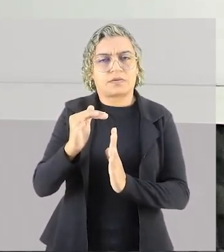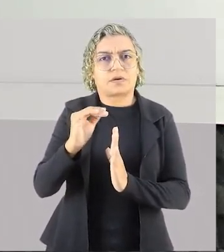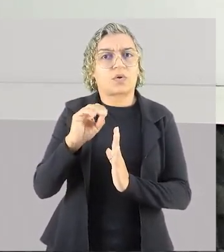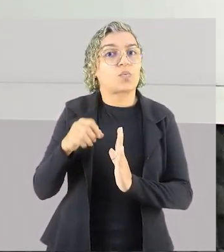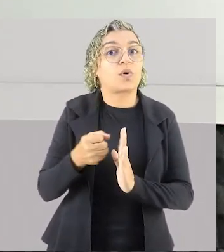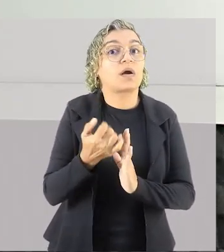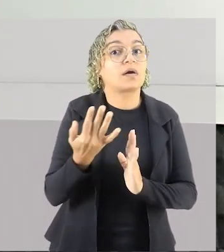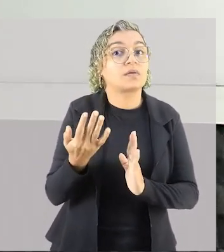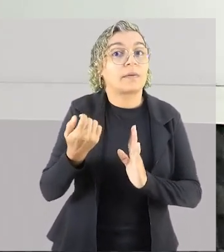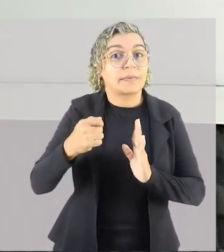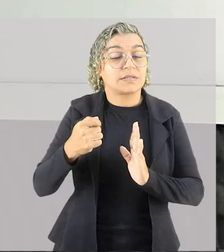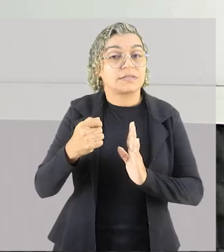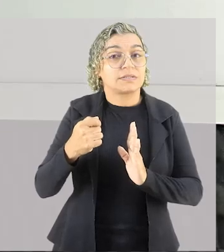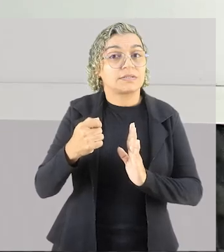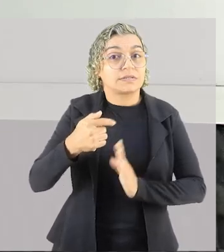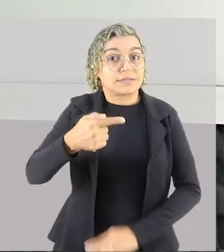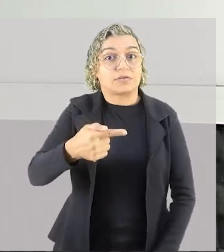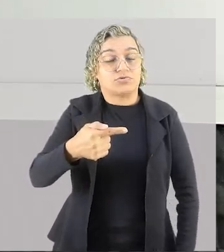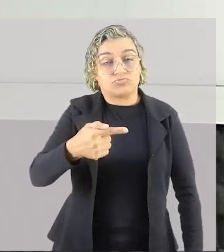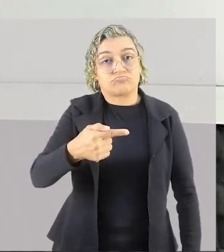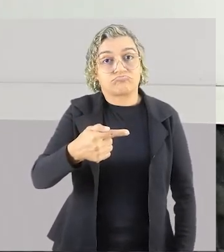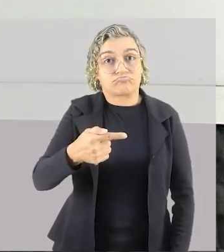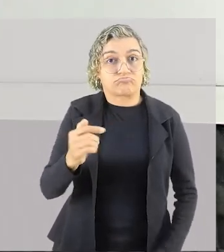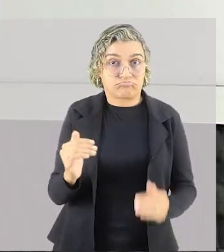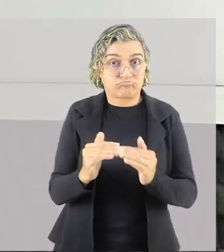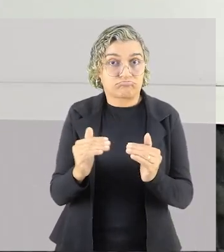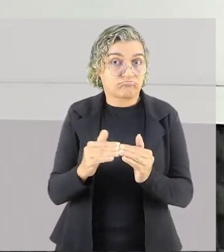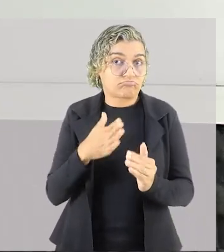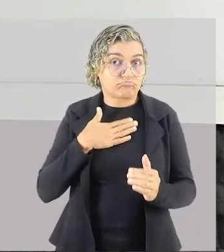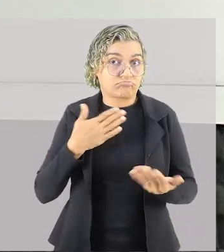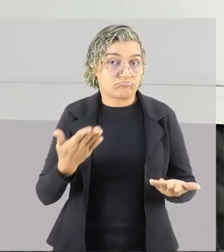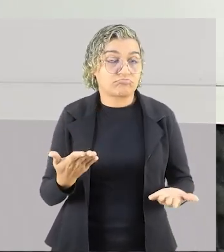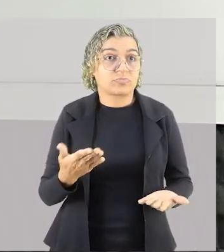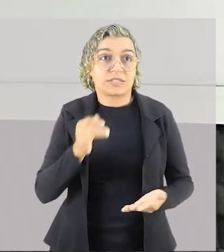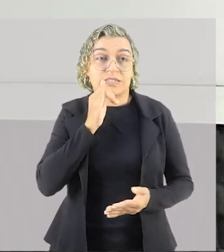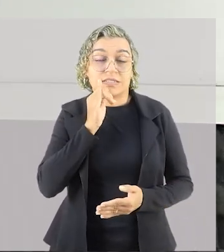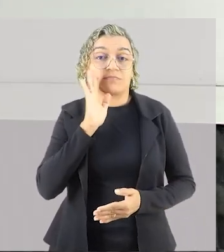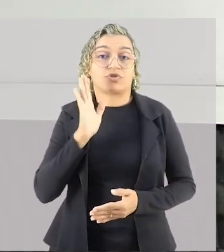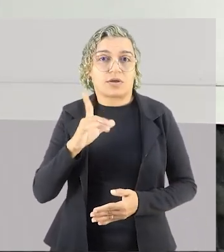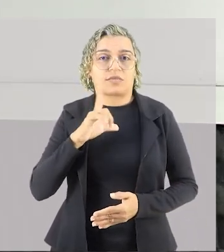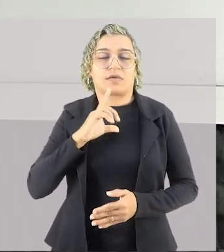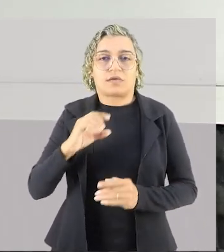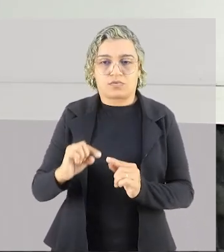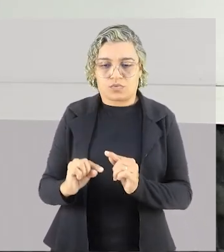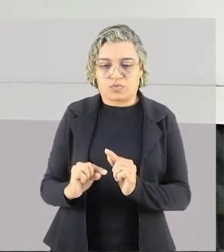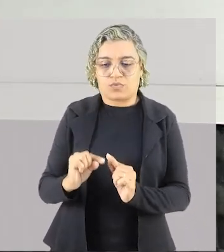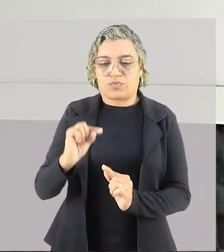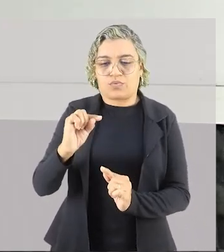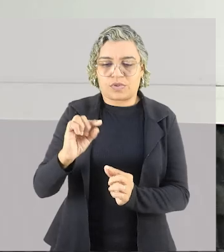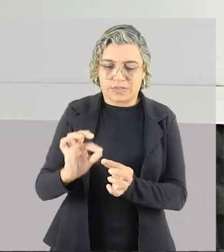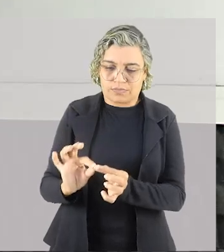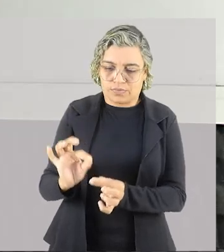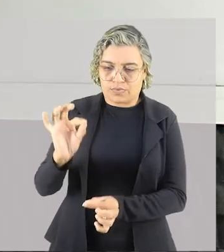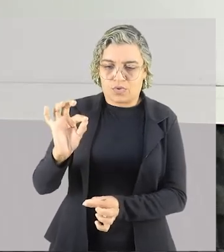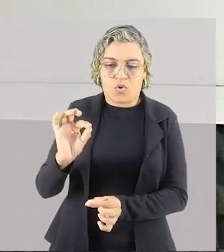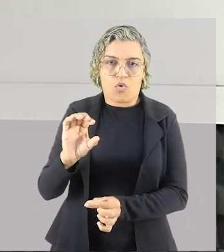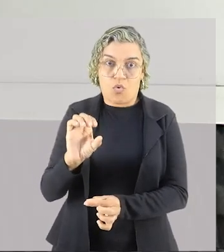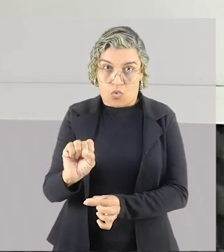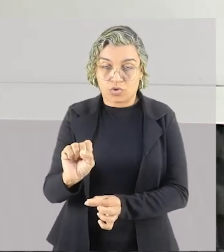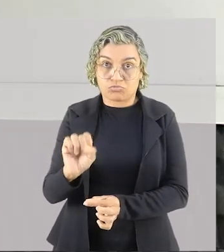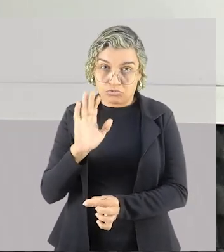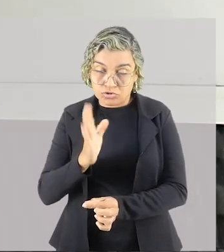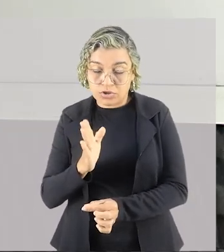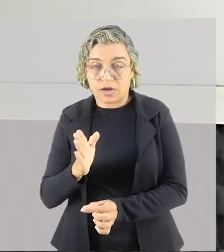7. Concordam comigo? Se eu já tenho aqui 8, eu tenho que chegar em 15 no mínimo, então eu tenho que aumentar